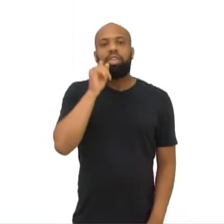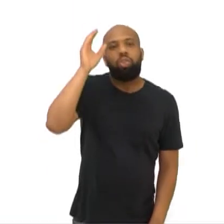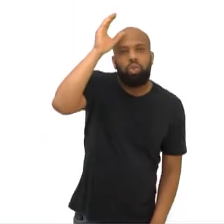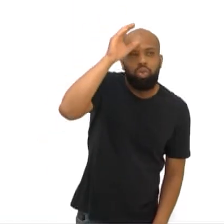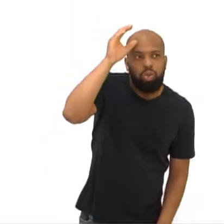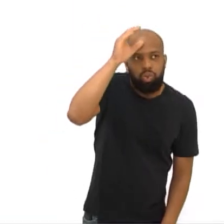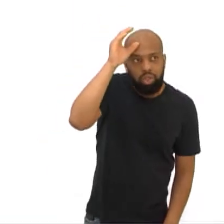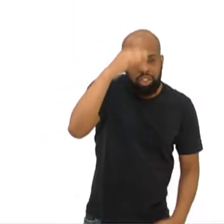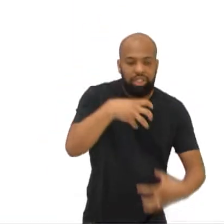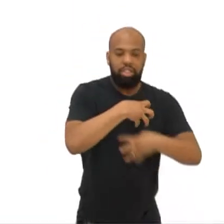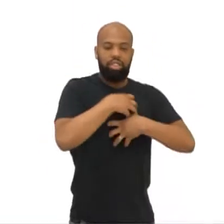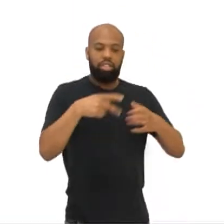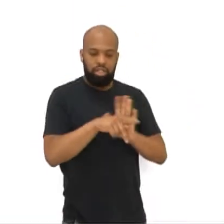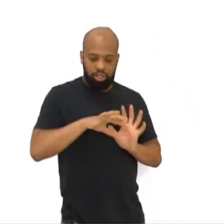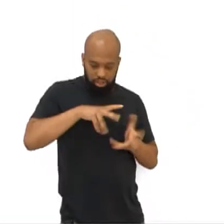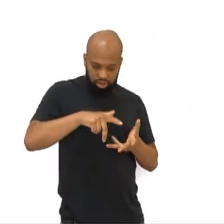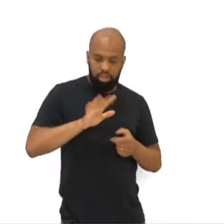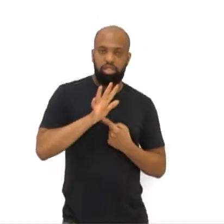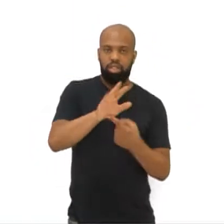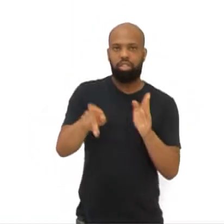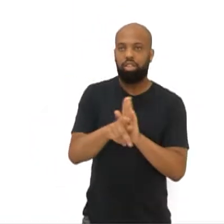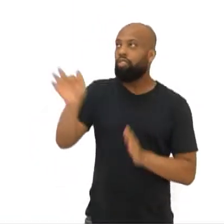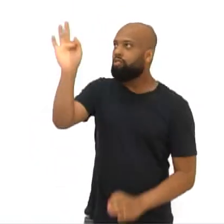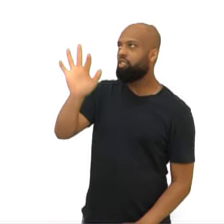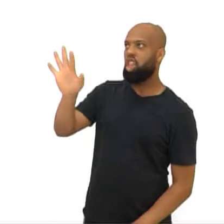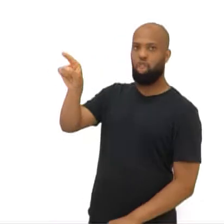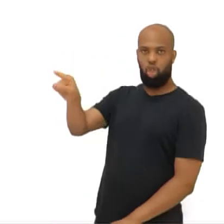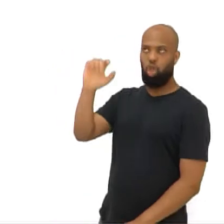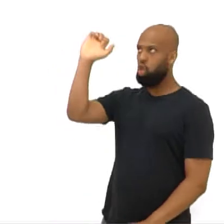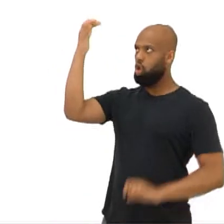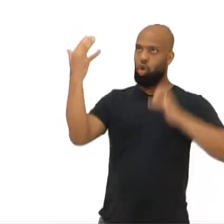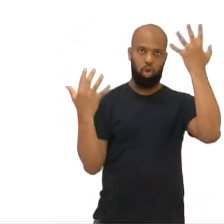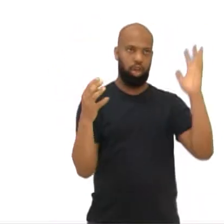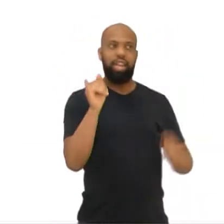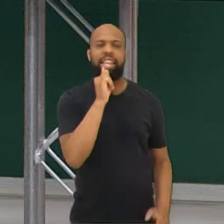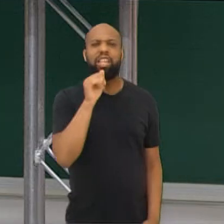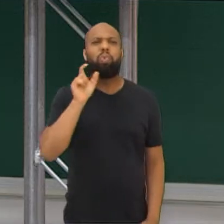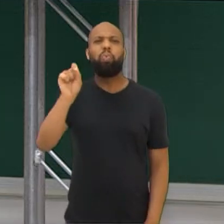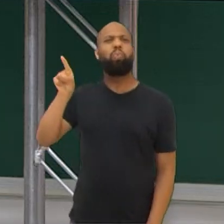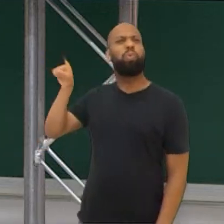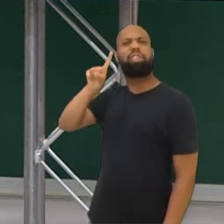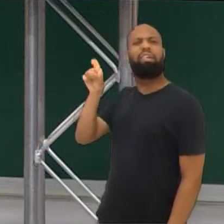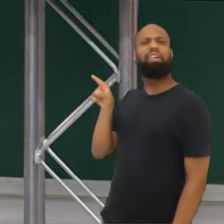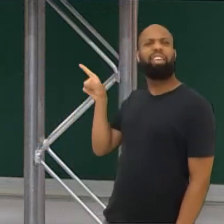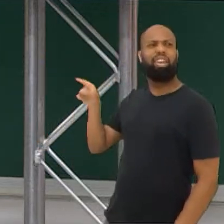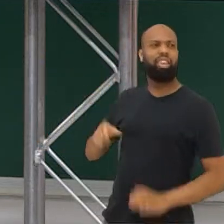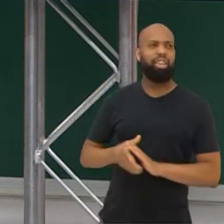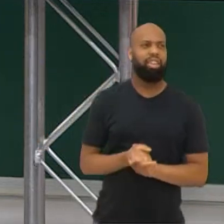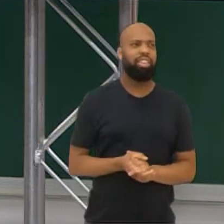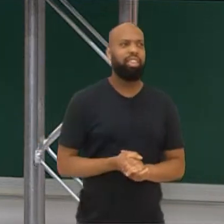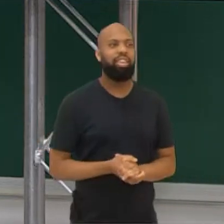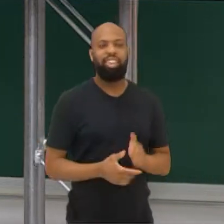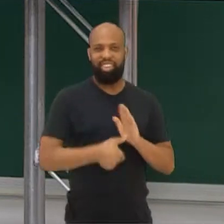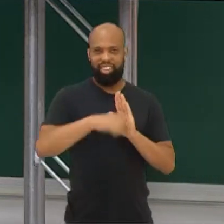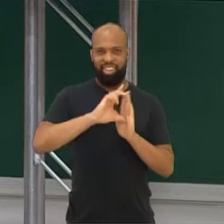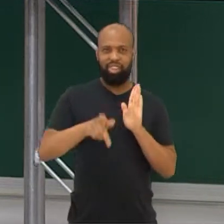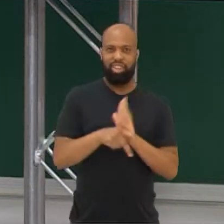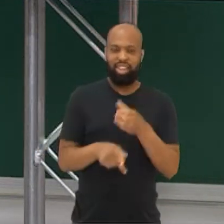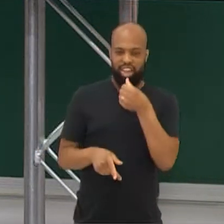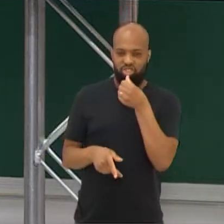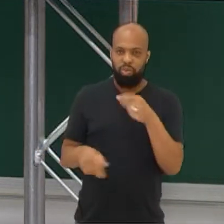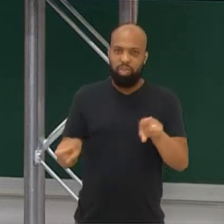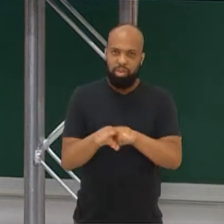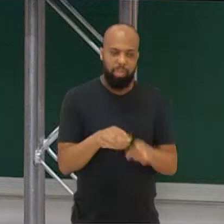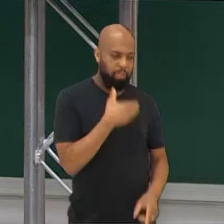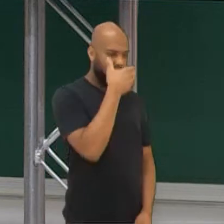consciência que denota sentido ao mundo que se apresenta como fenômeno. Por exemplo, o que é isso aqui para você? Lá naquela do cachimbo e da